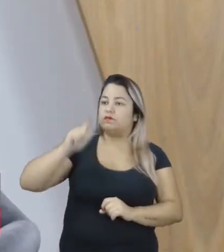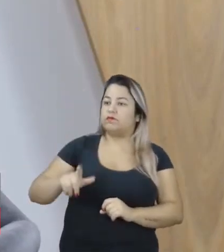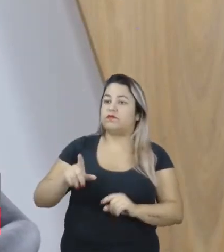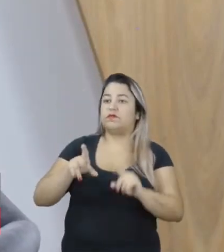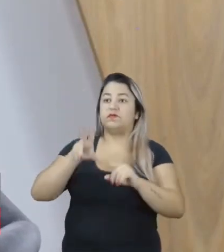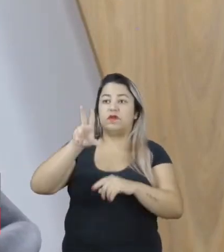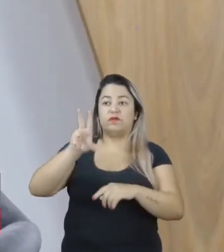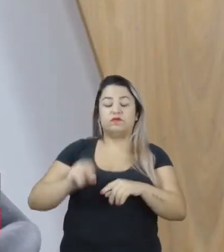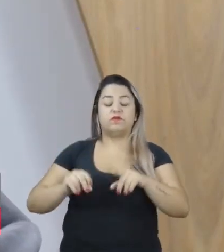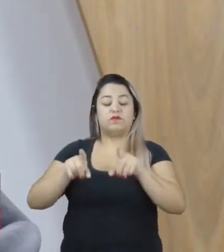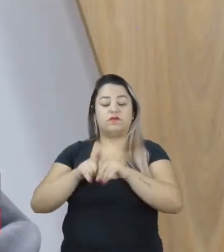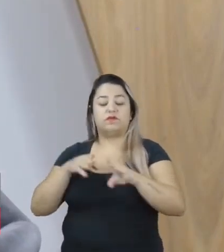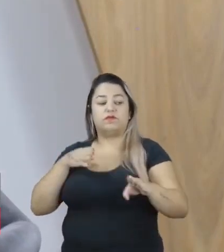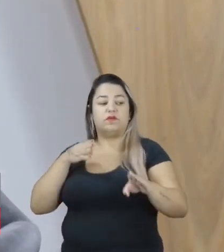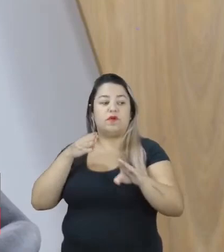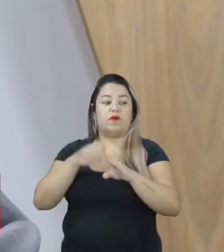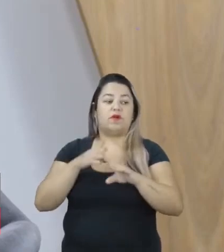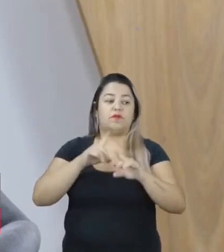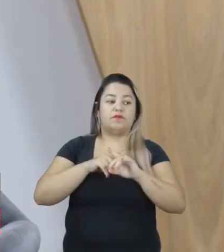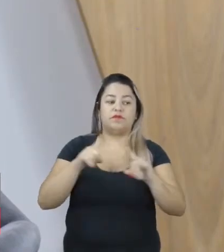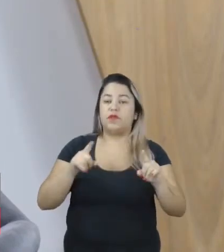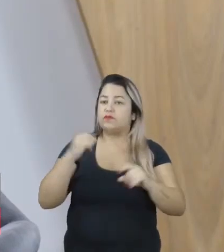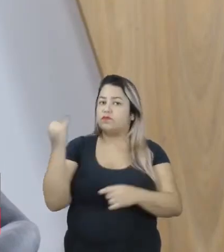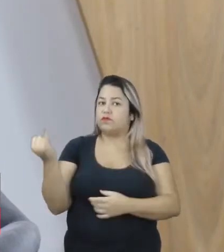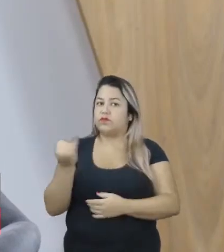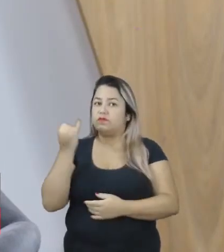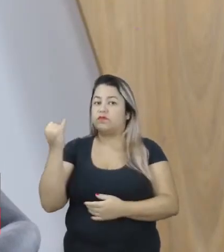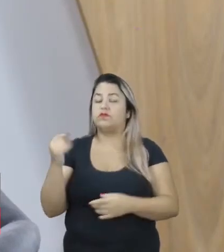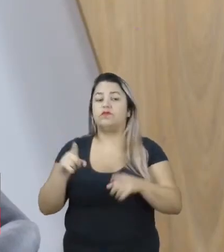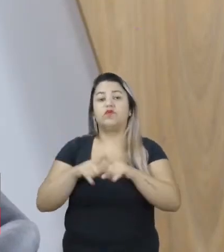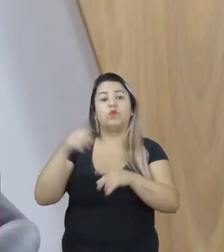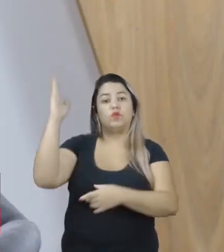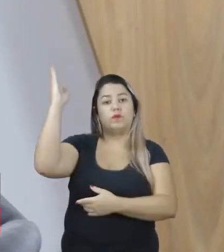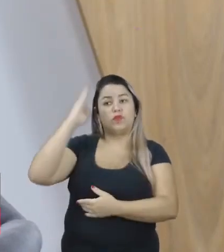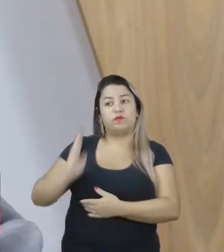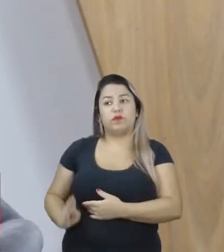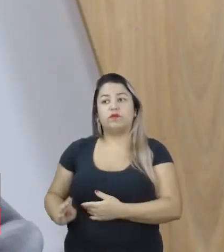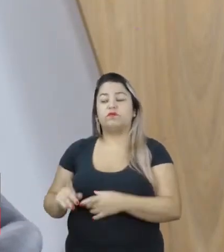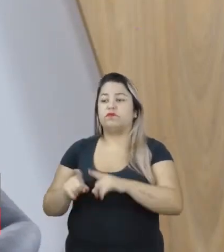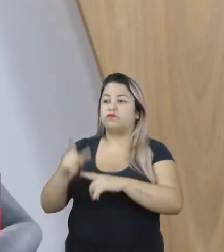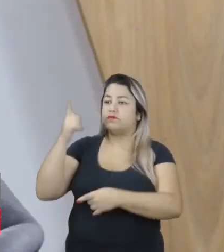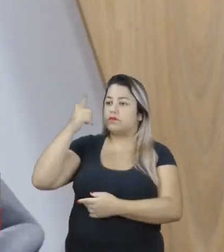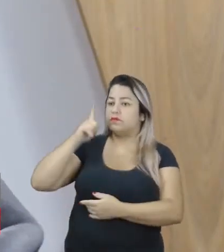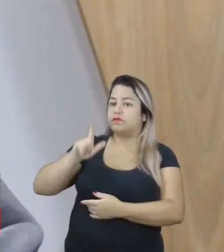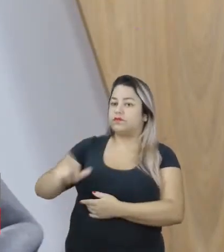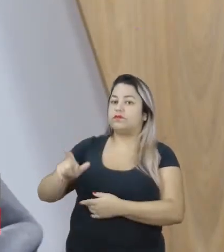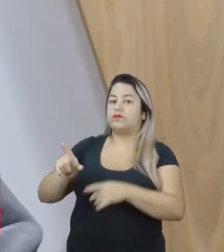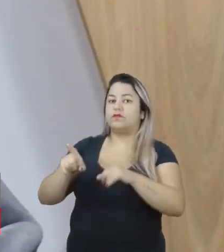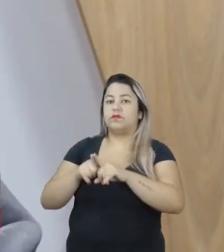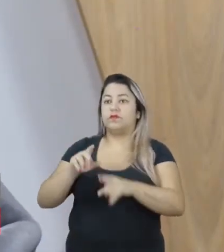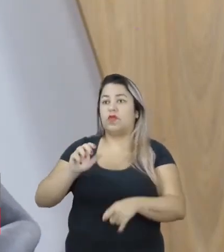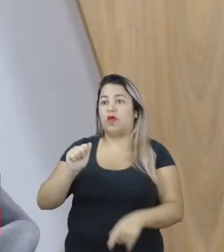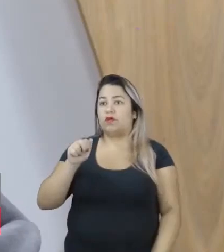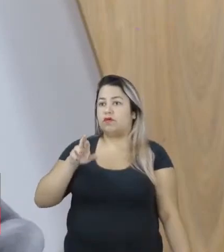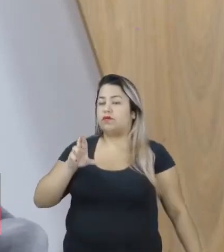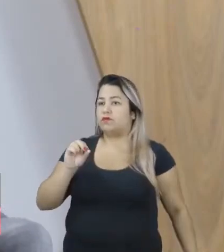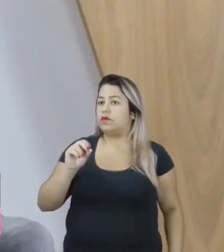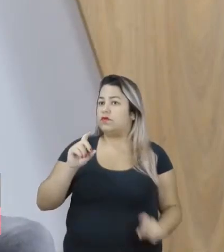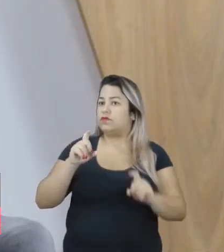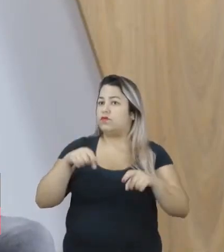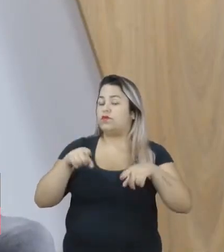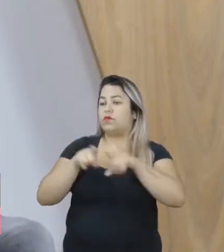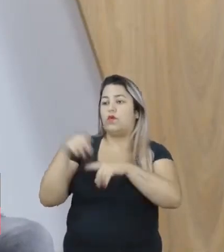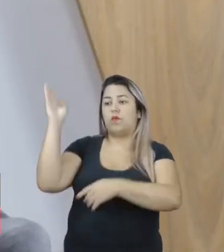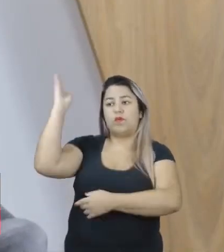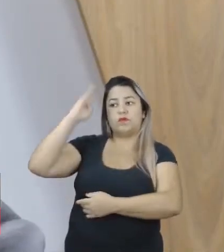são produtoras diretamente, mas que elas são essenciais para um setor que no Brasil ganhou um destaque gigantesco, que é o agronegócio. O agronegócio brasileiro